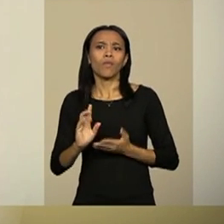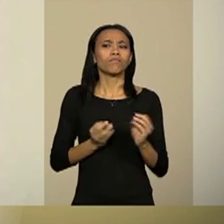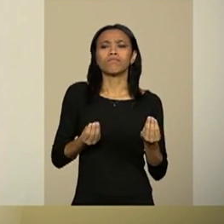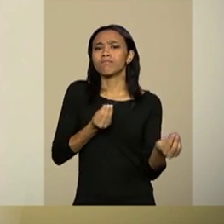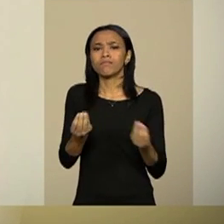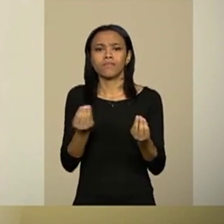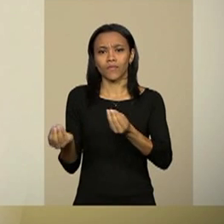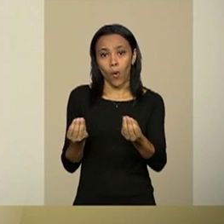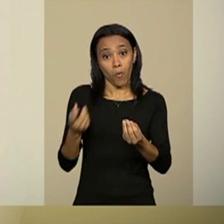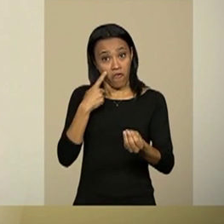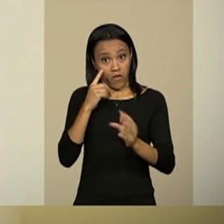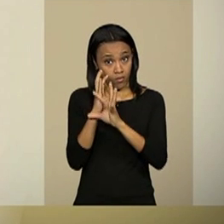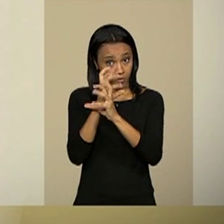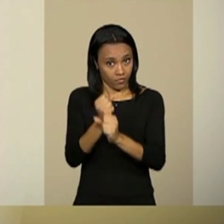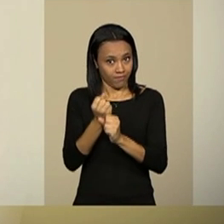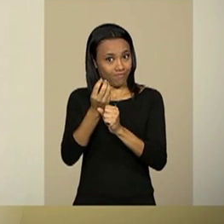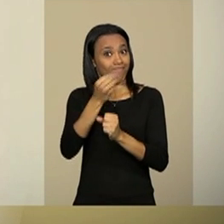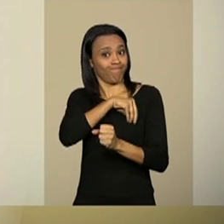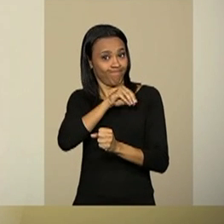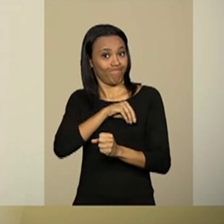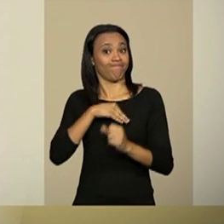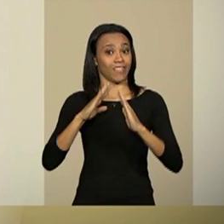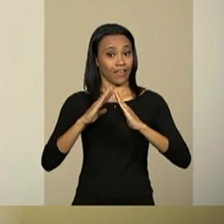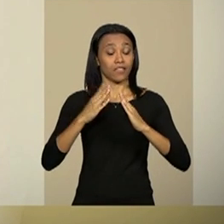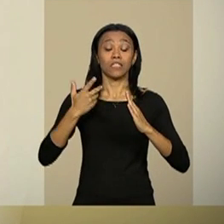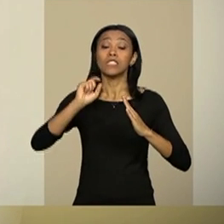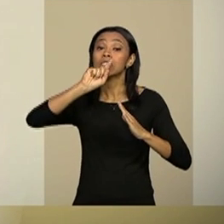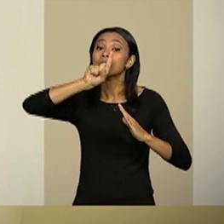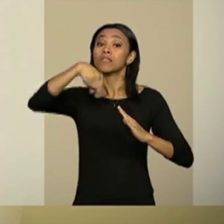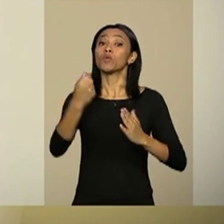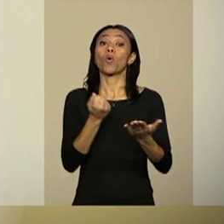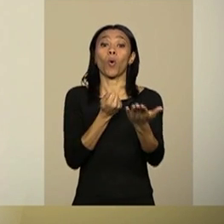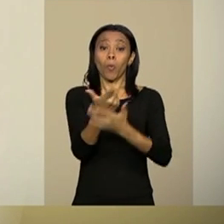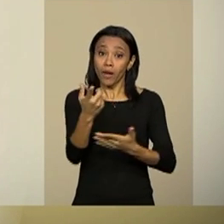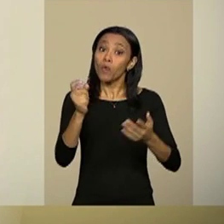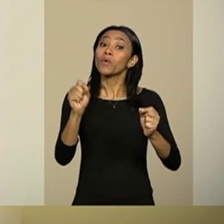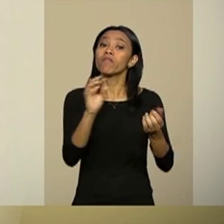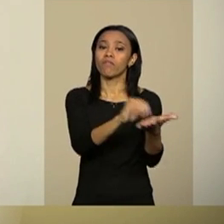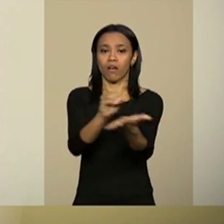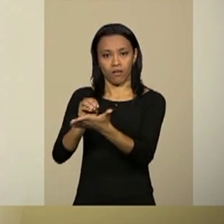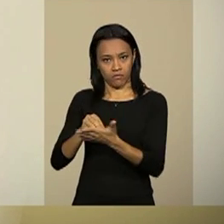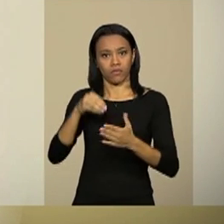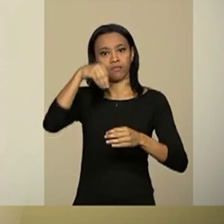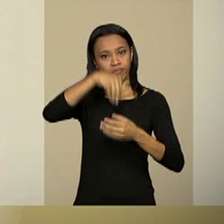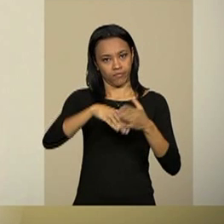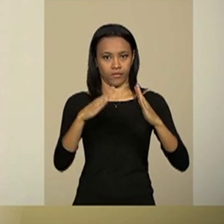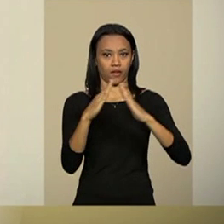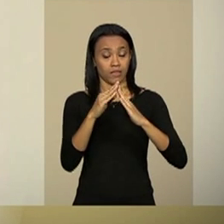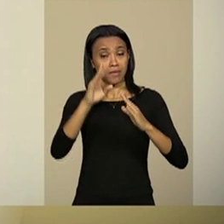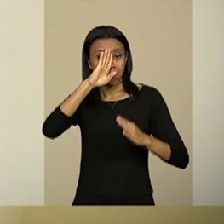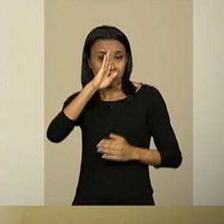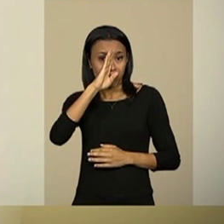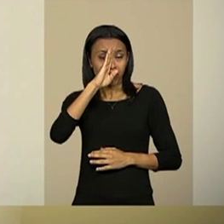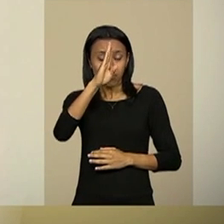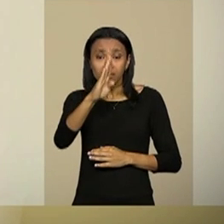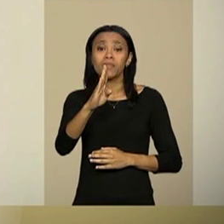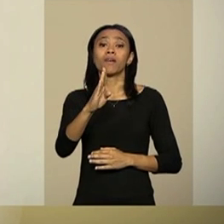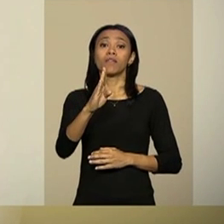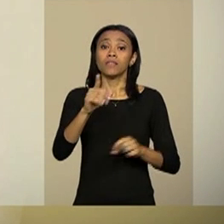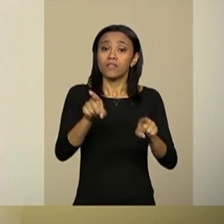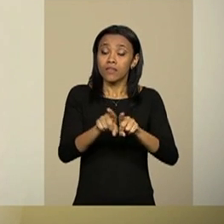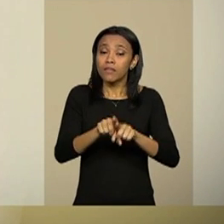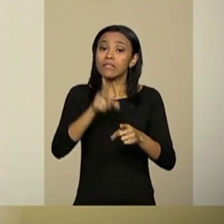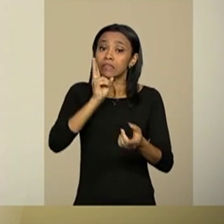ver o orçamento da casa e só comprar aquilo que está fazendo falta mesmo e principalmente luciano